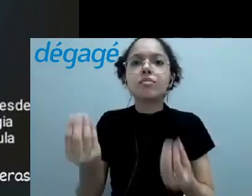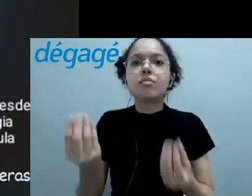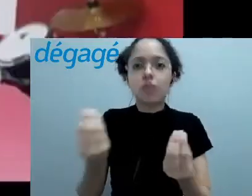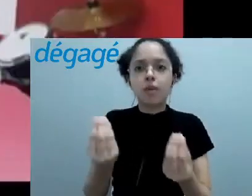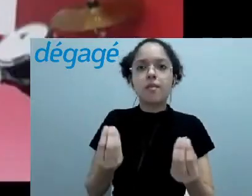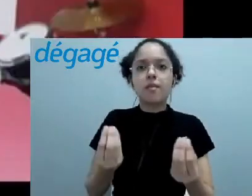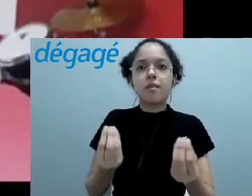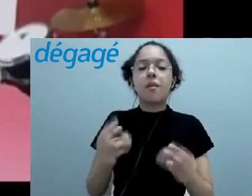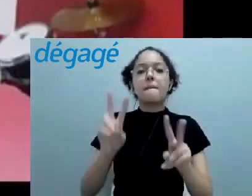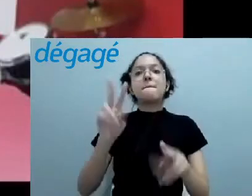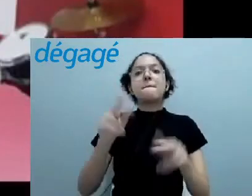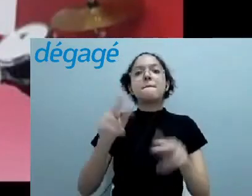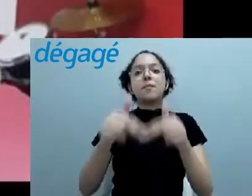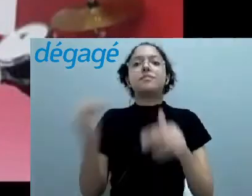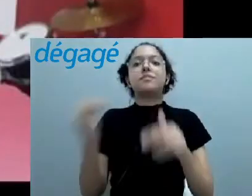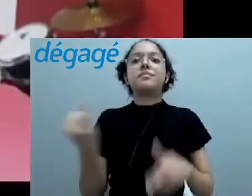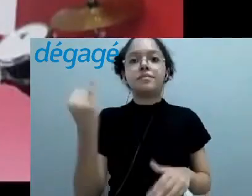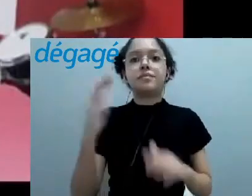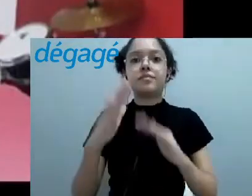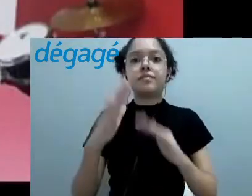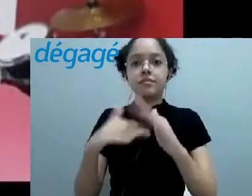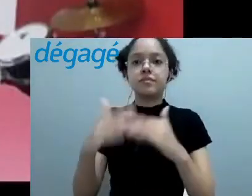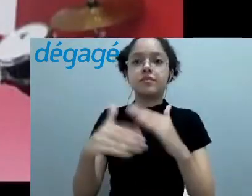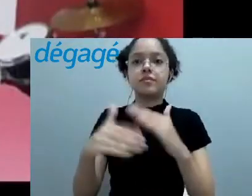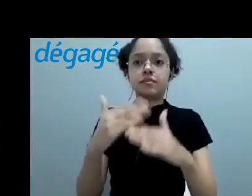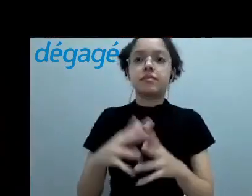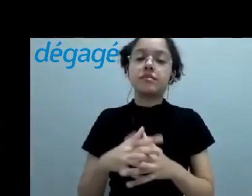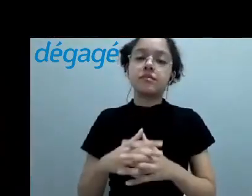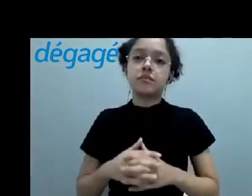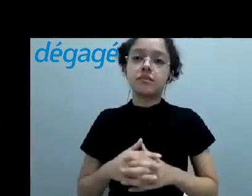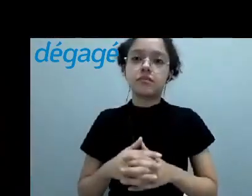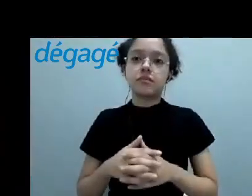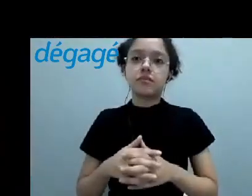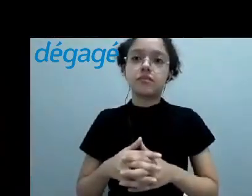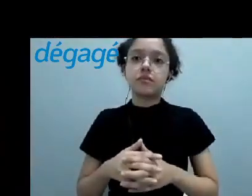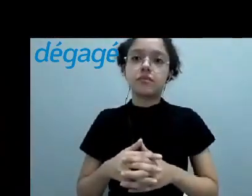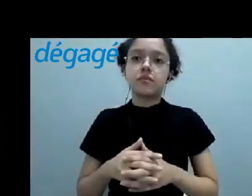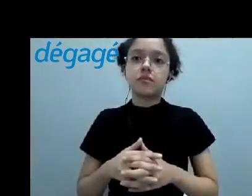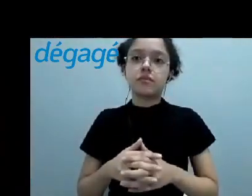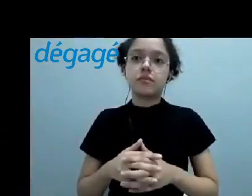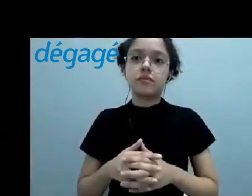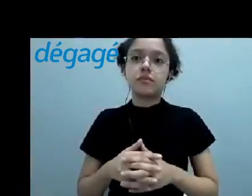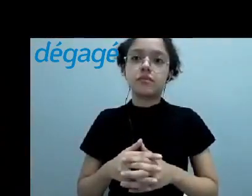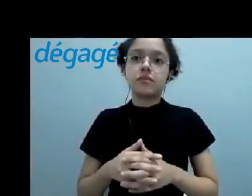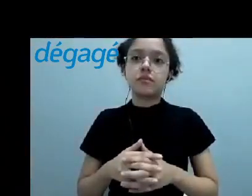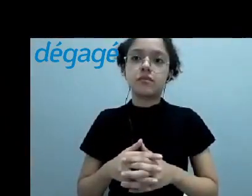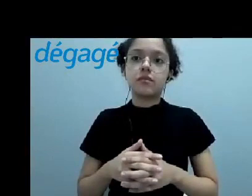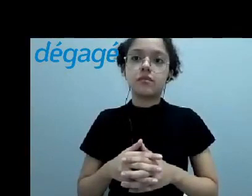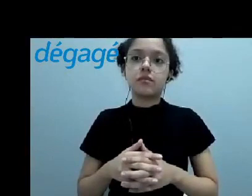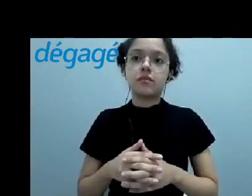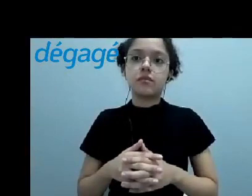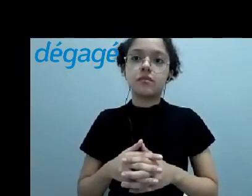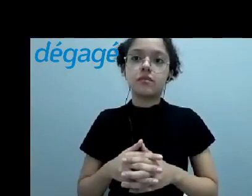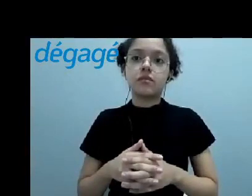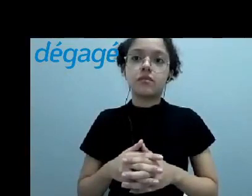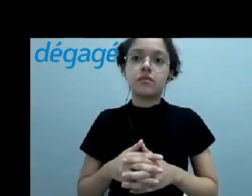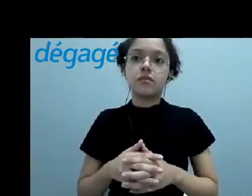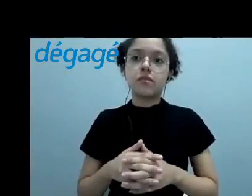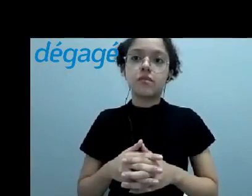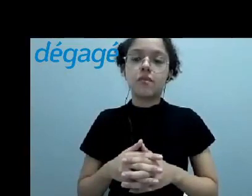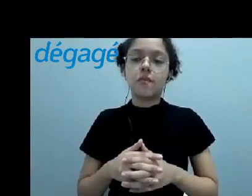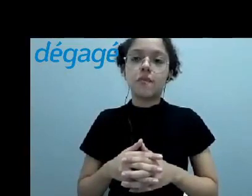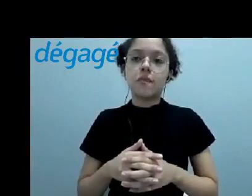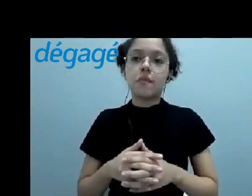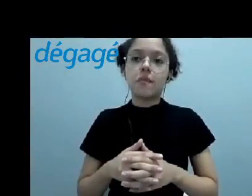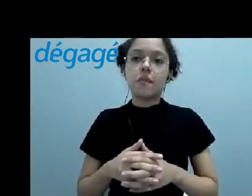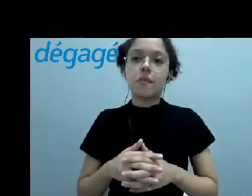foi a mulher. Uma aluna dele fazia um papel, se fosse um papel de quase